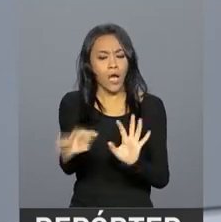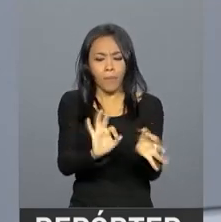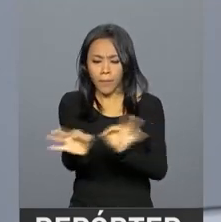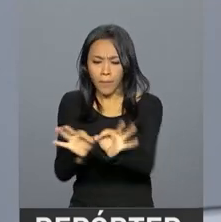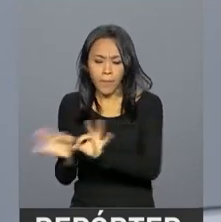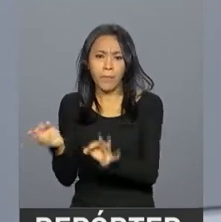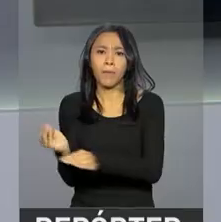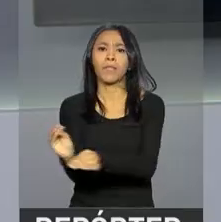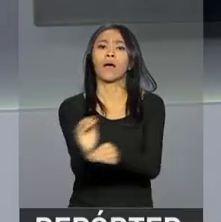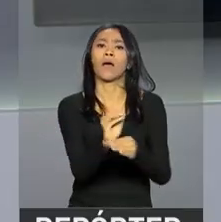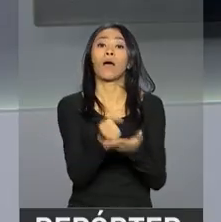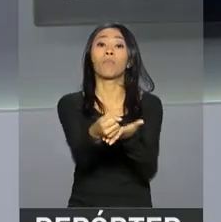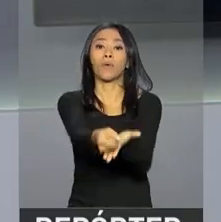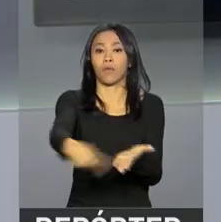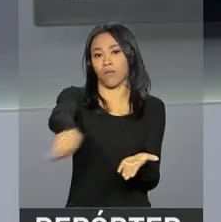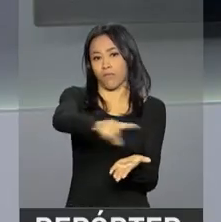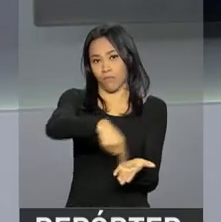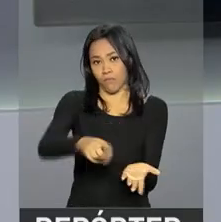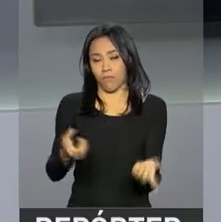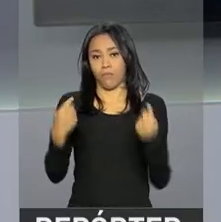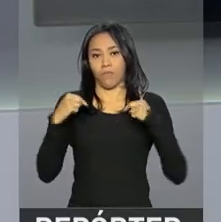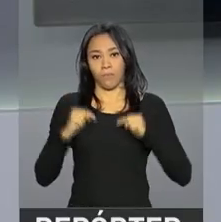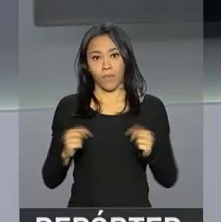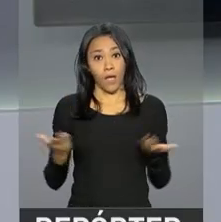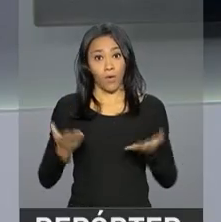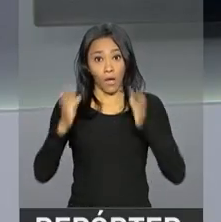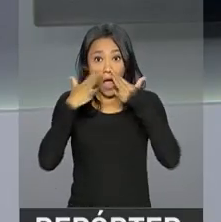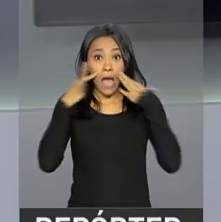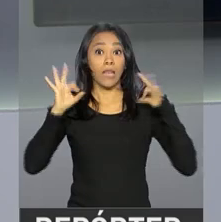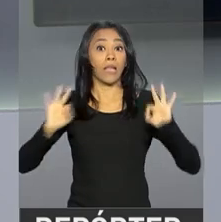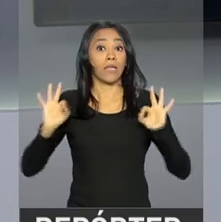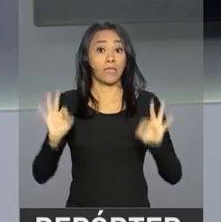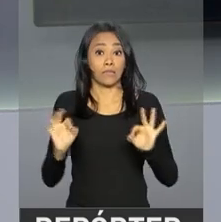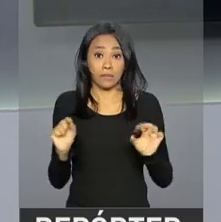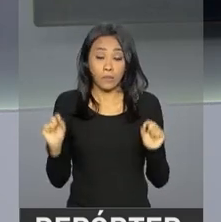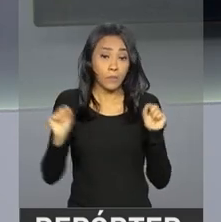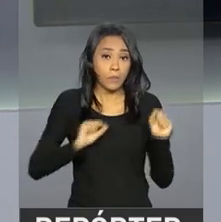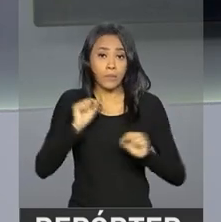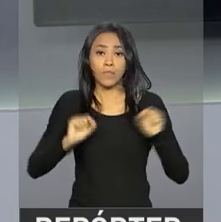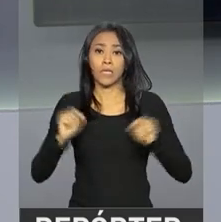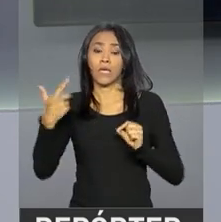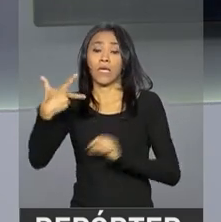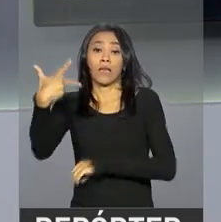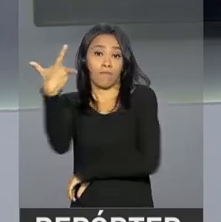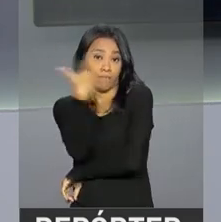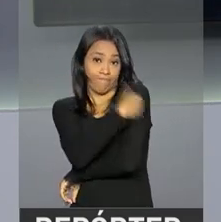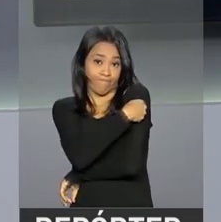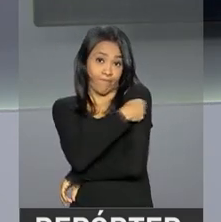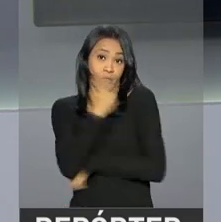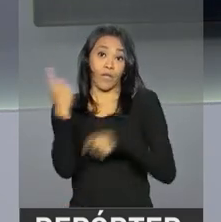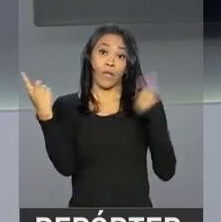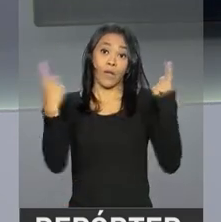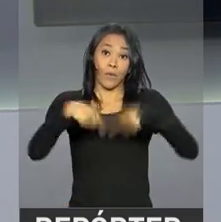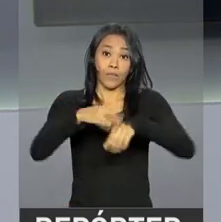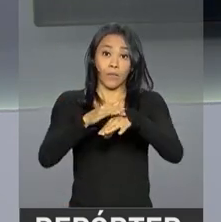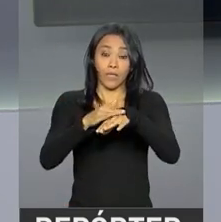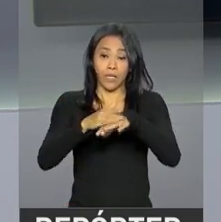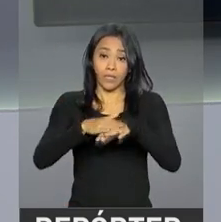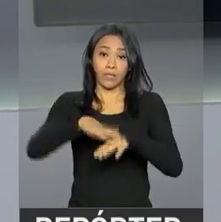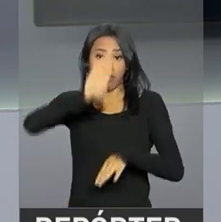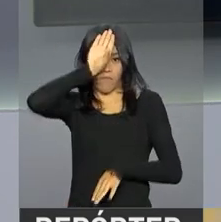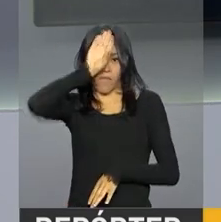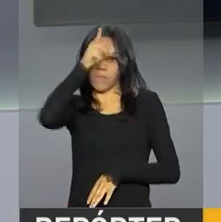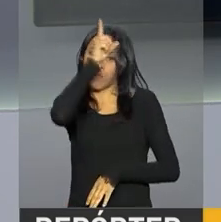assistência. E agora um alerta sobre a campanha de vacinação contra a febre amarela. Segundo o Ministério da